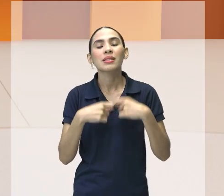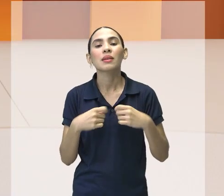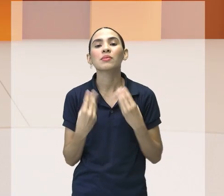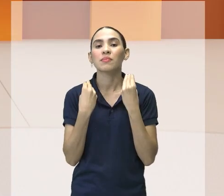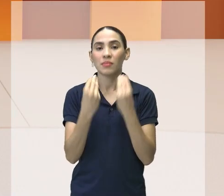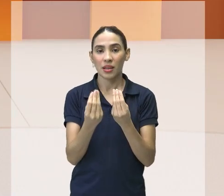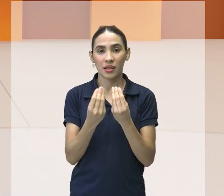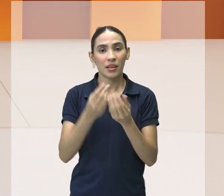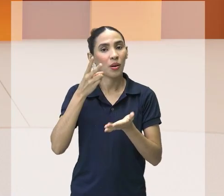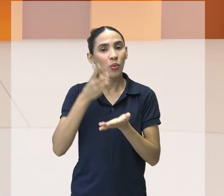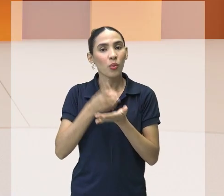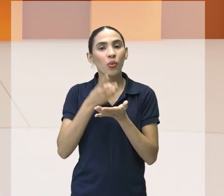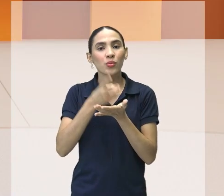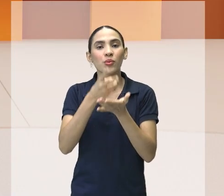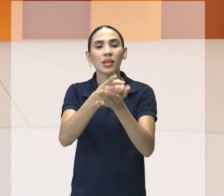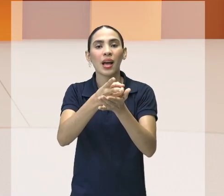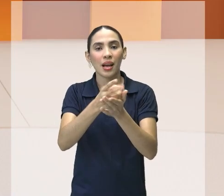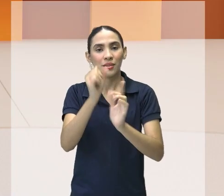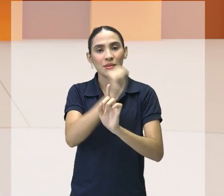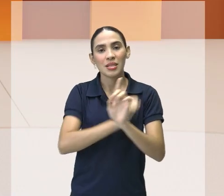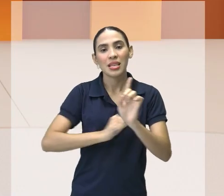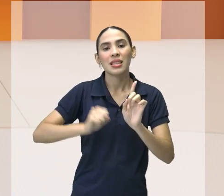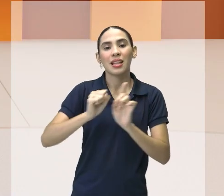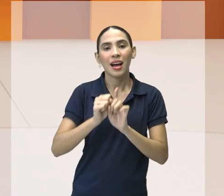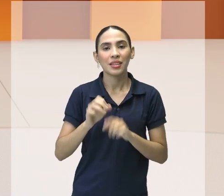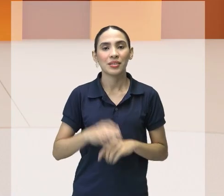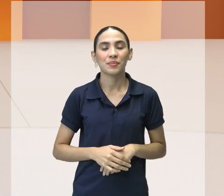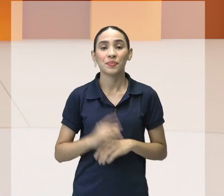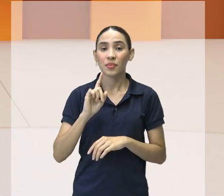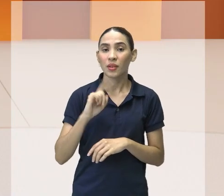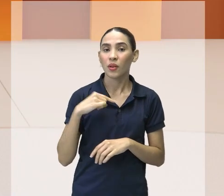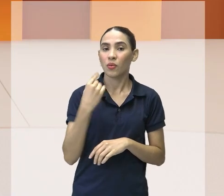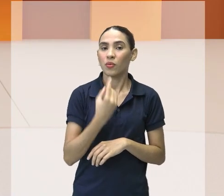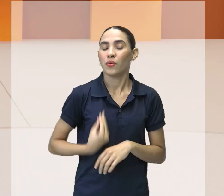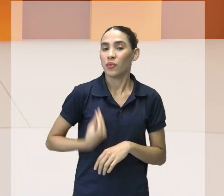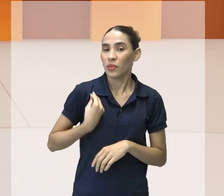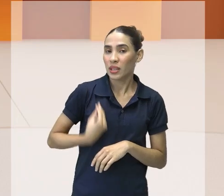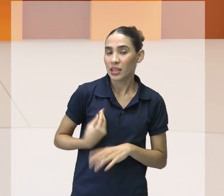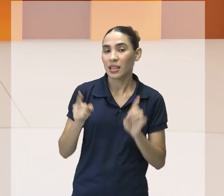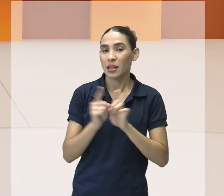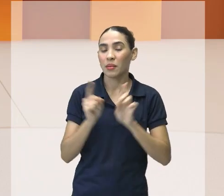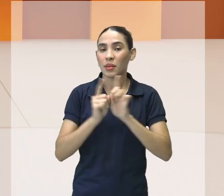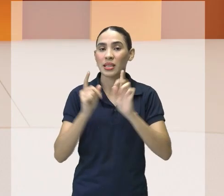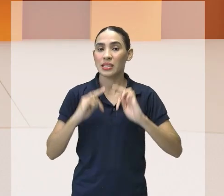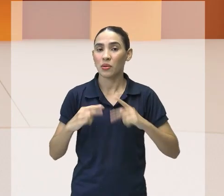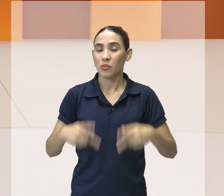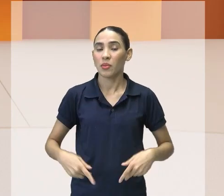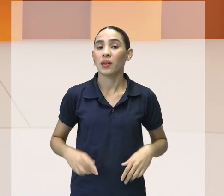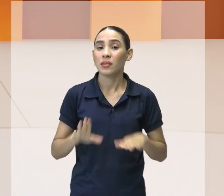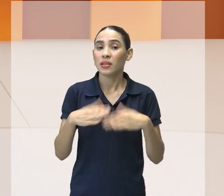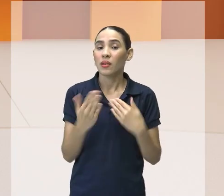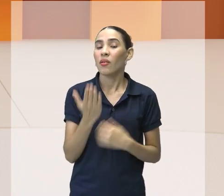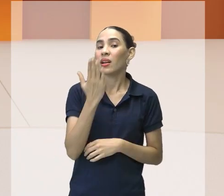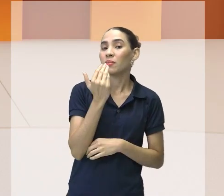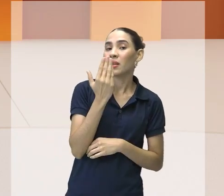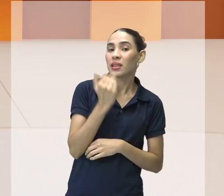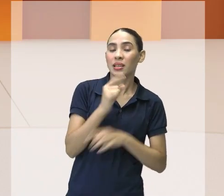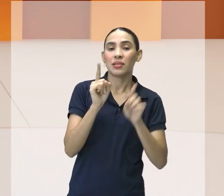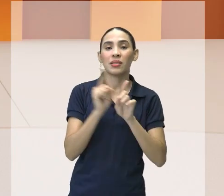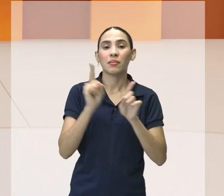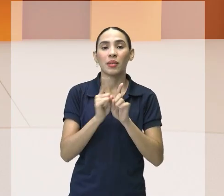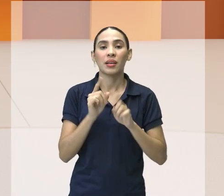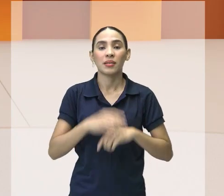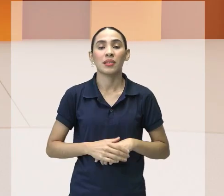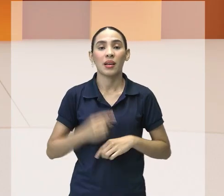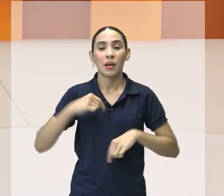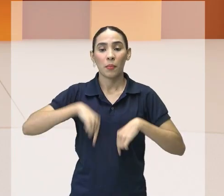para continuidade aí da sociedade, para a nossa sobrevivência enquanto seres humanos, alimentando-nos, né,